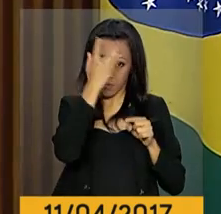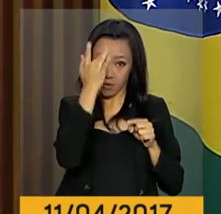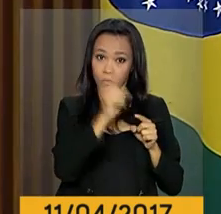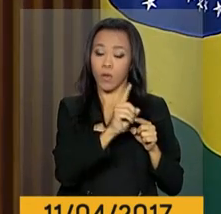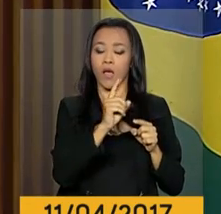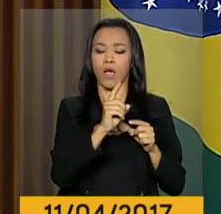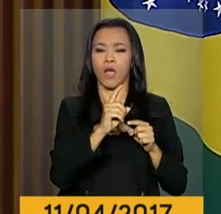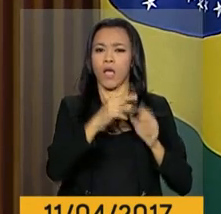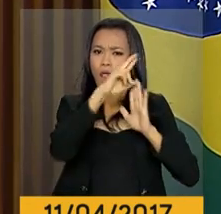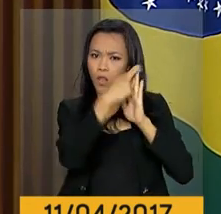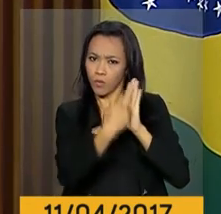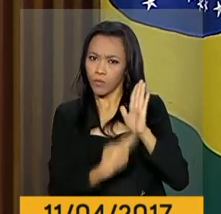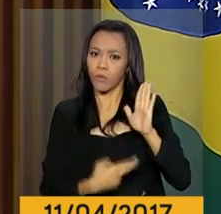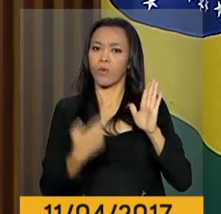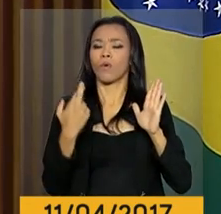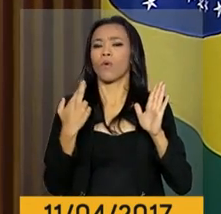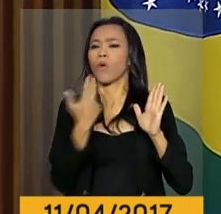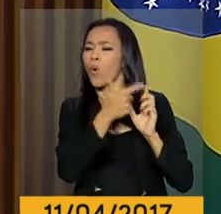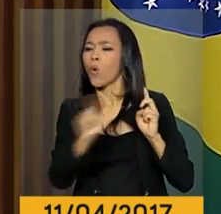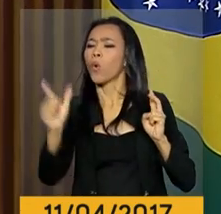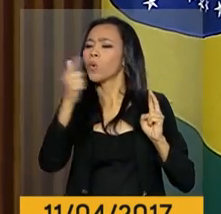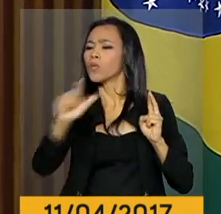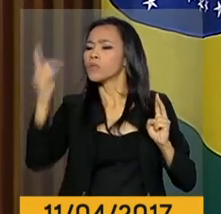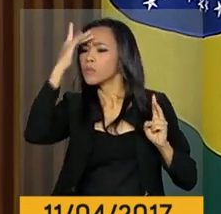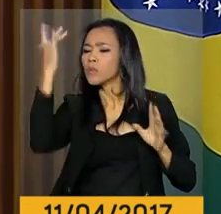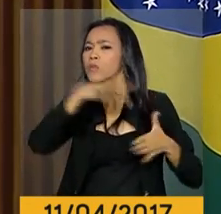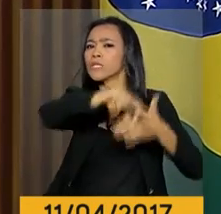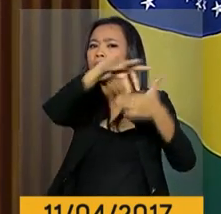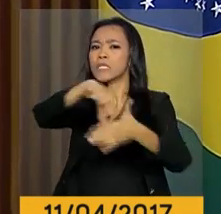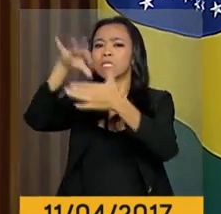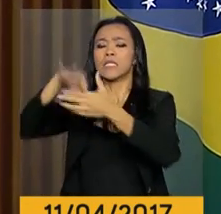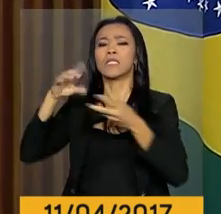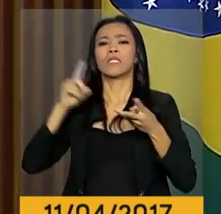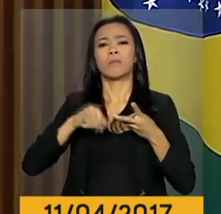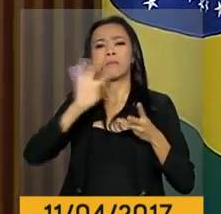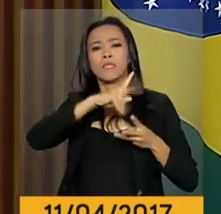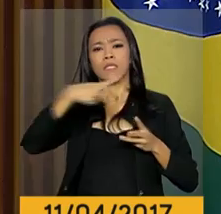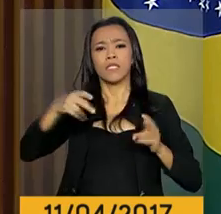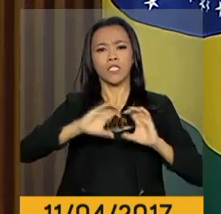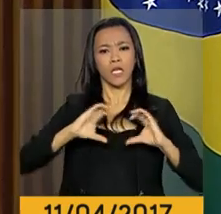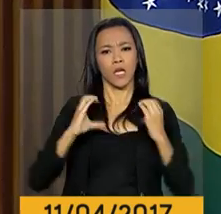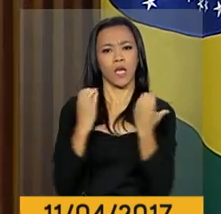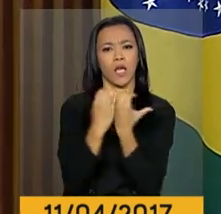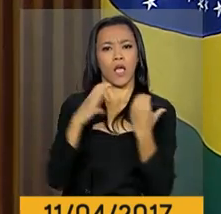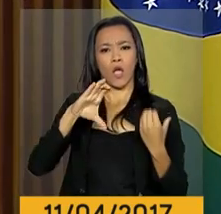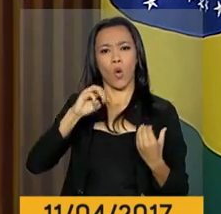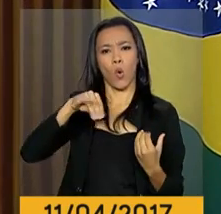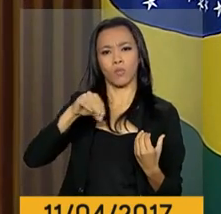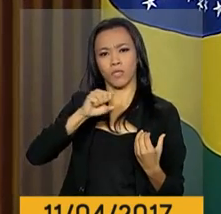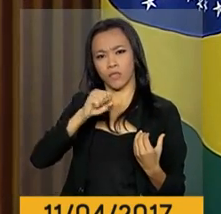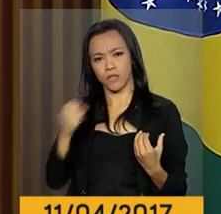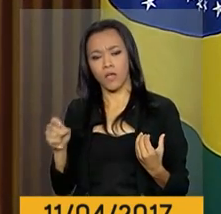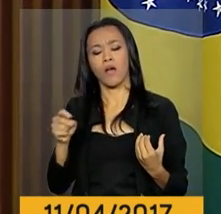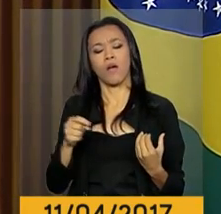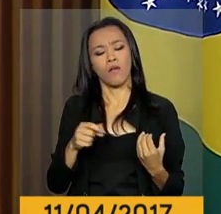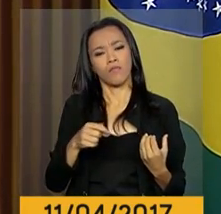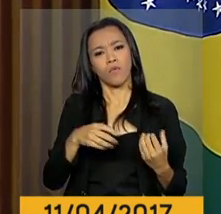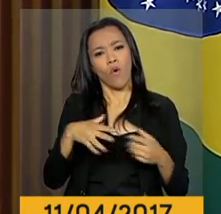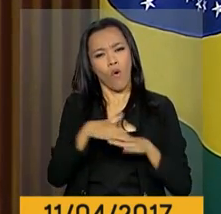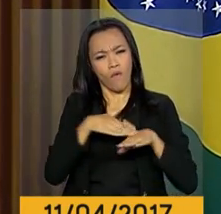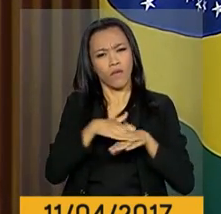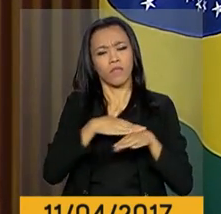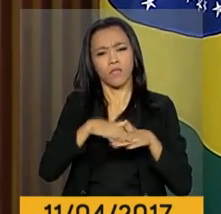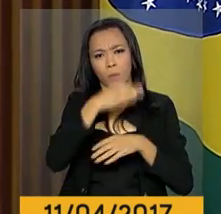conosco com mais alguns líderes o presidente da Comissão conversamos sobre essas observações e